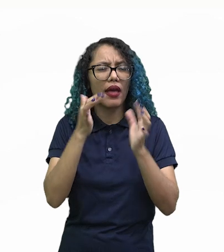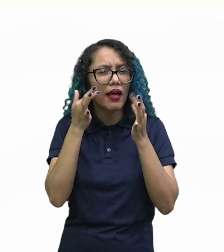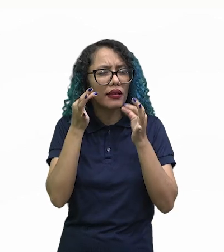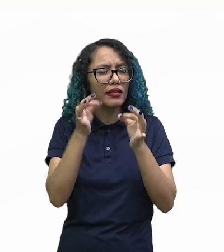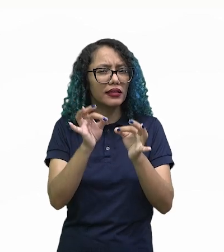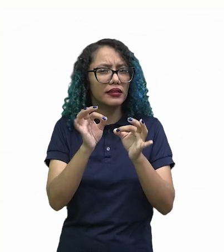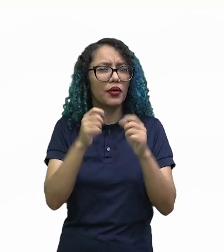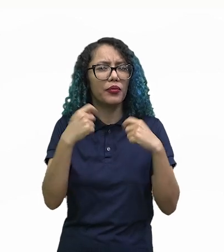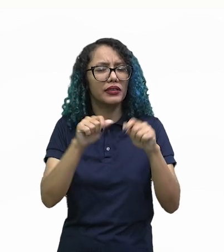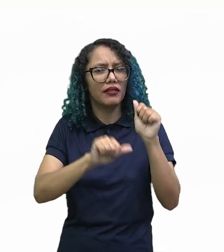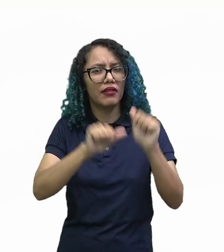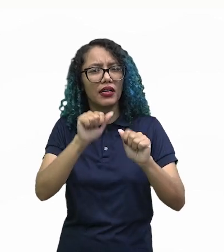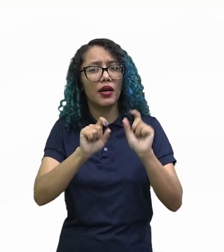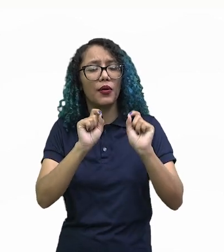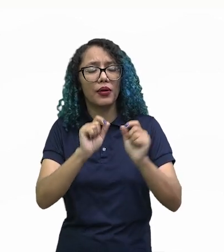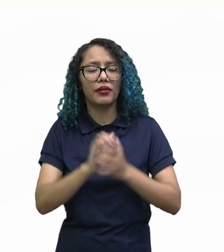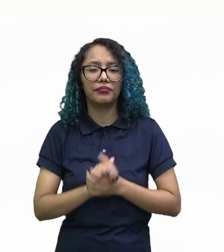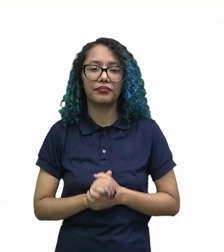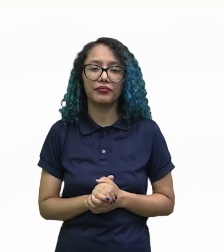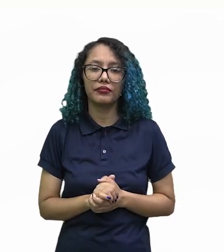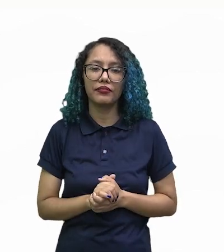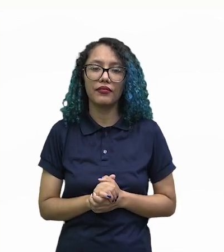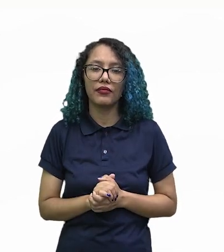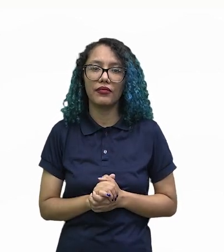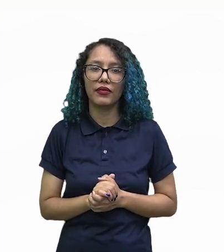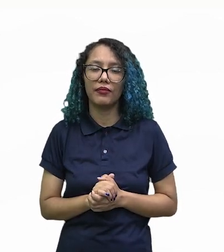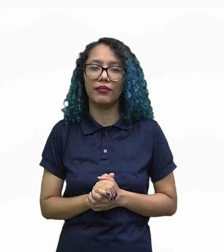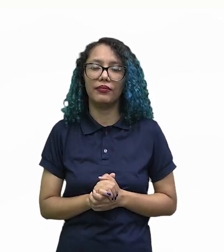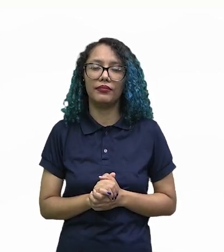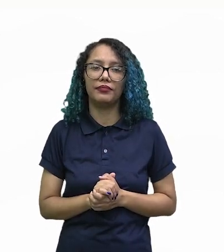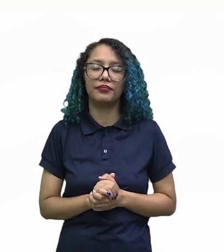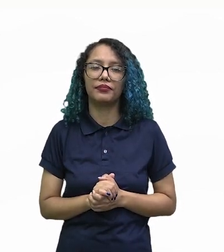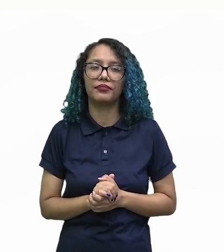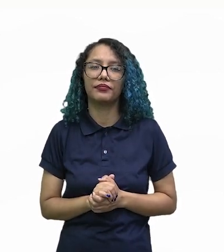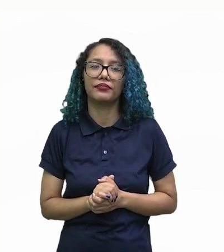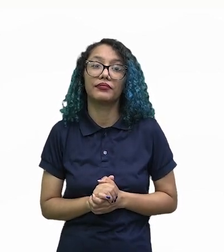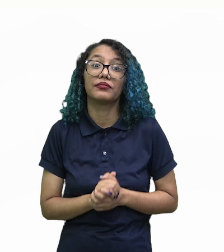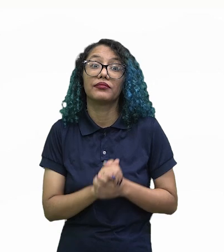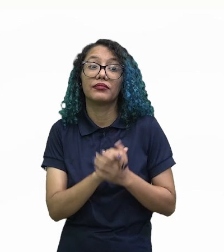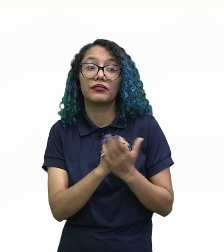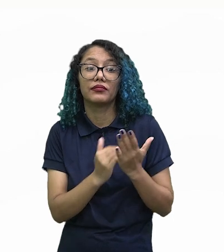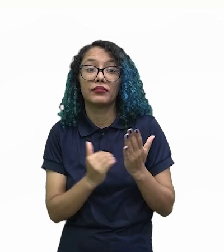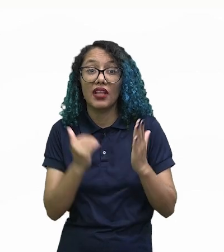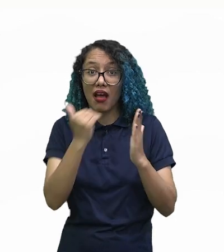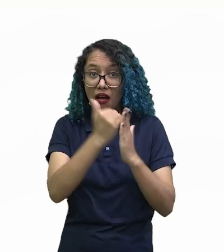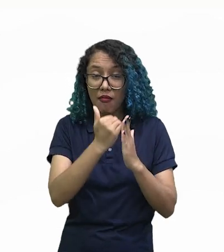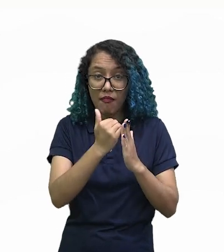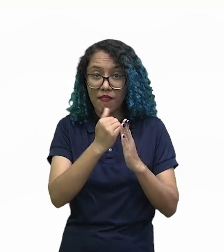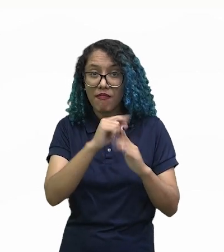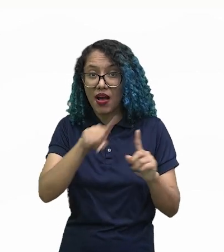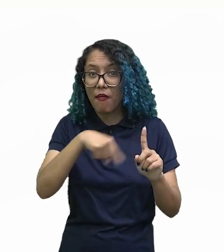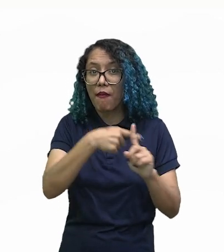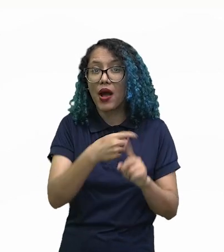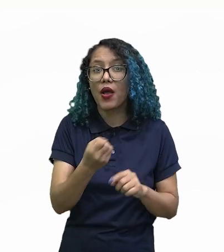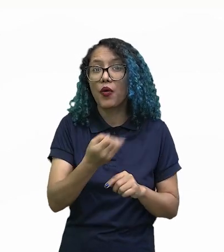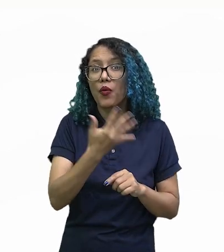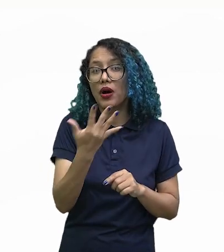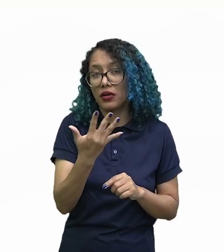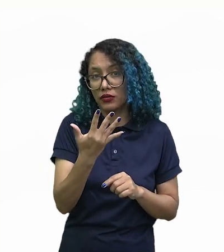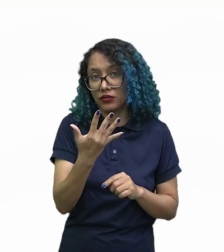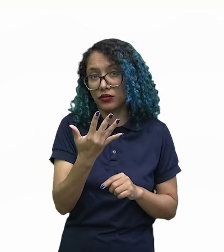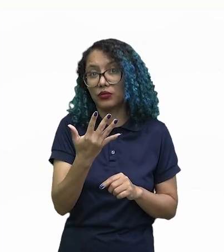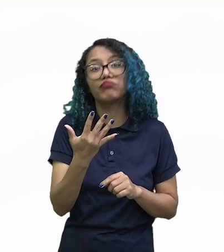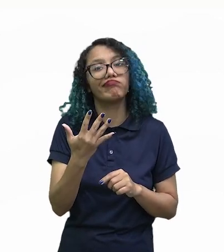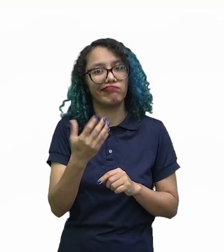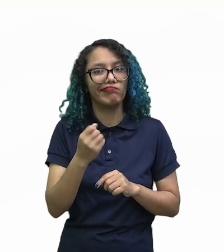ali quantos reais, né, a mais daquele valor à vista vai ser cobrado só pelo fato de você estar comprando a prazo. É